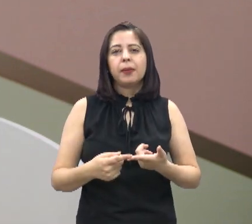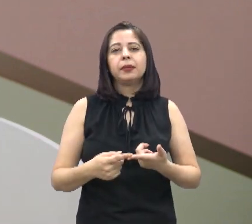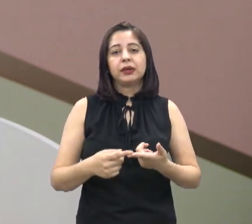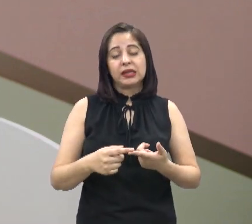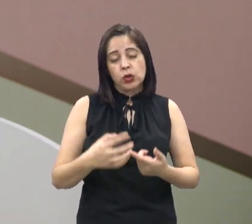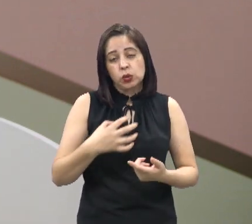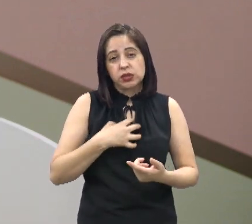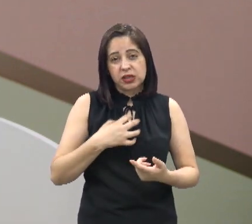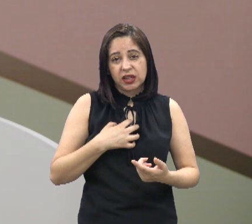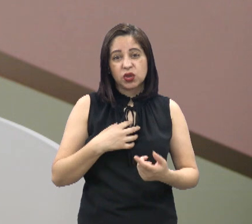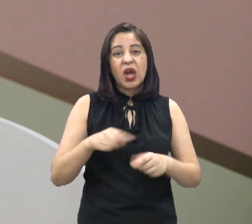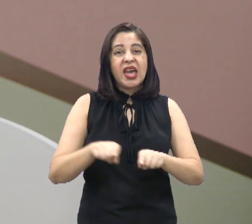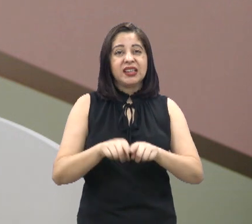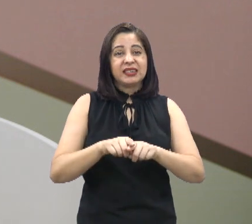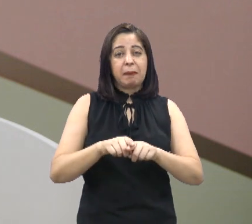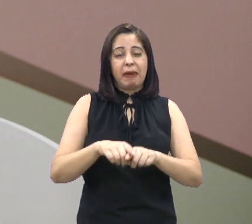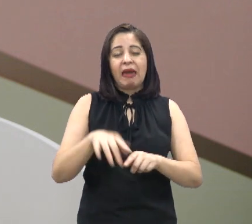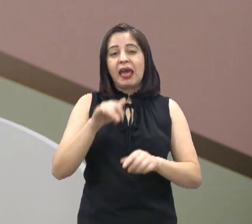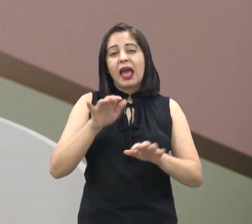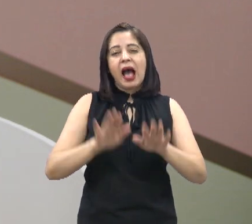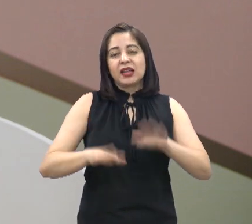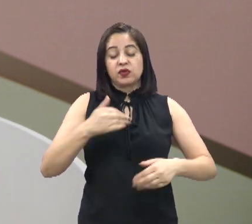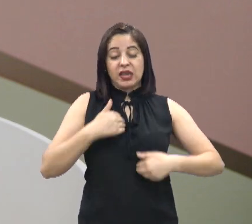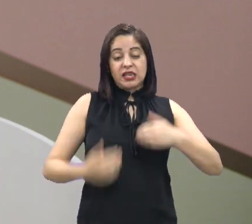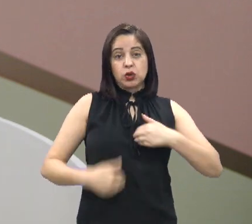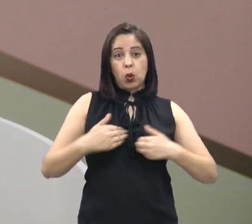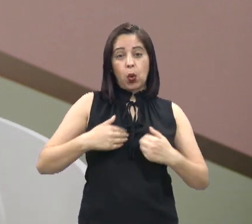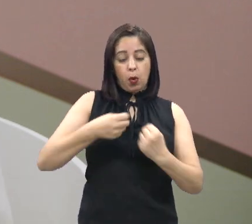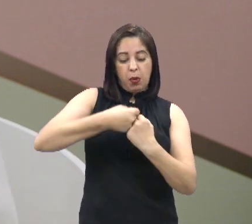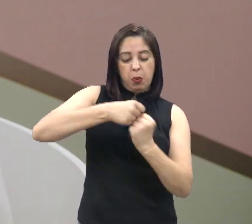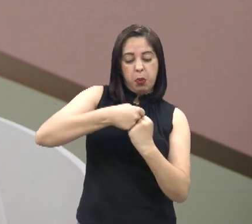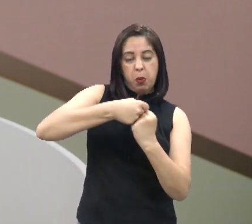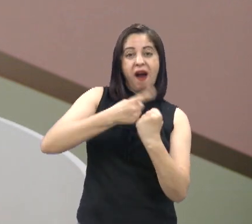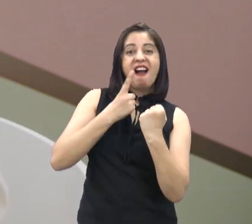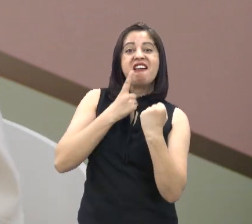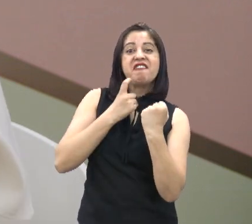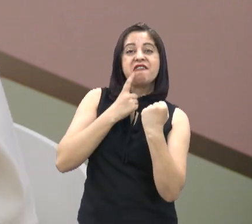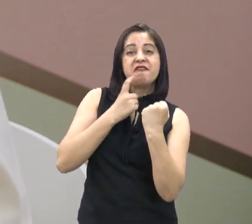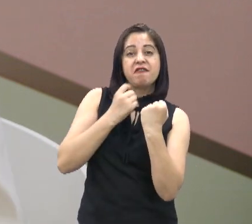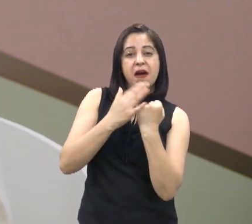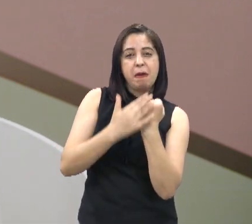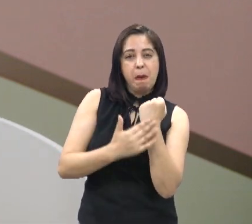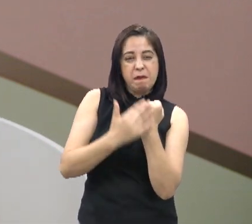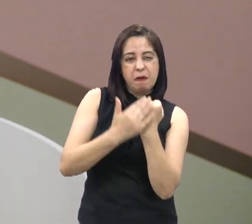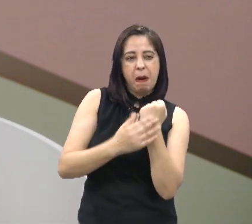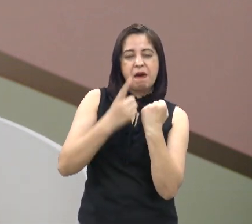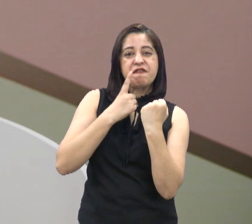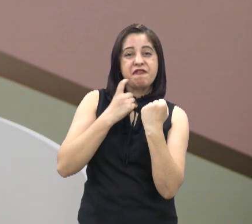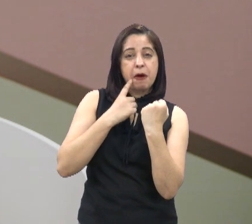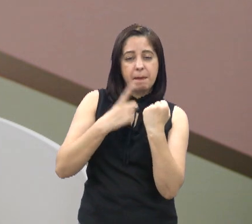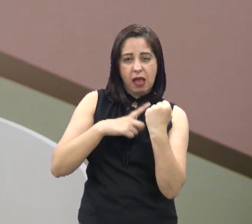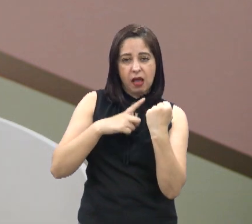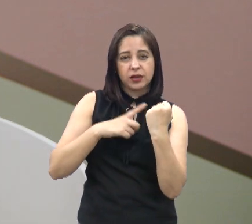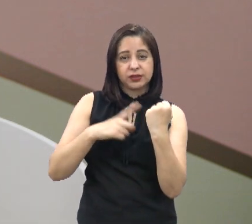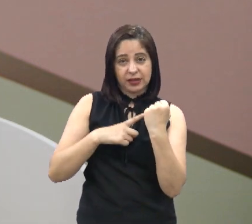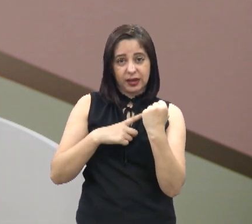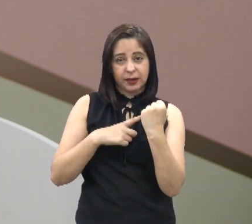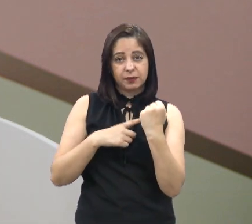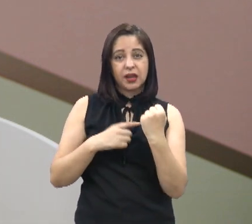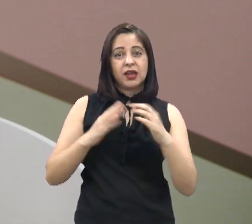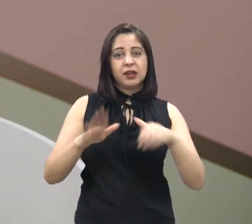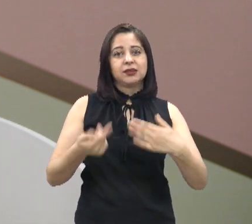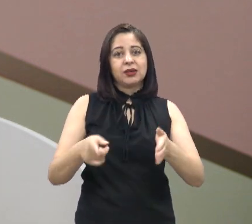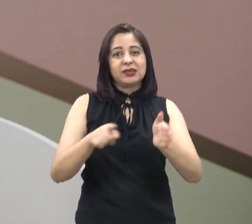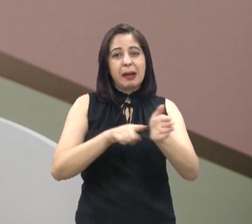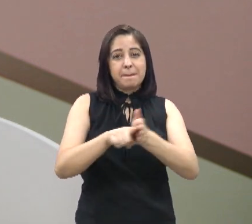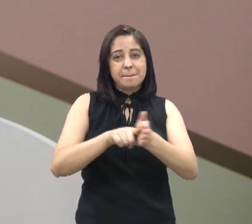fica vermelho, um eritema no local da articulação. E no exame físico, que é o que nós fazemos no consultório, é justamente